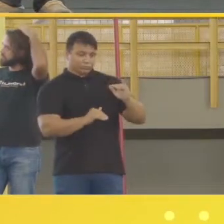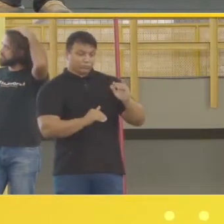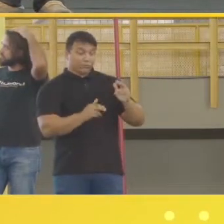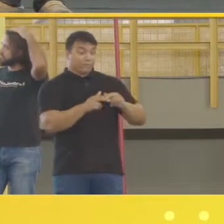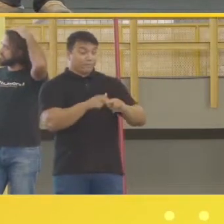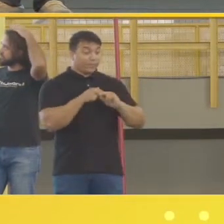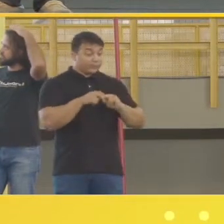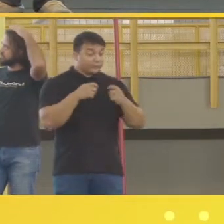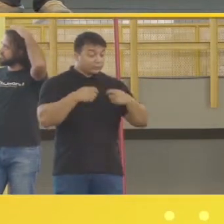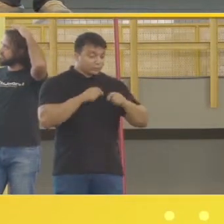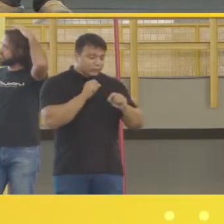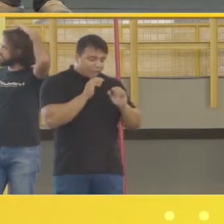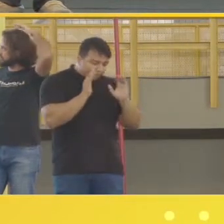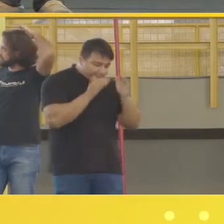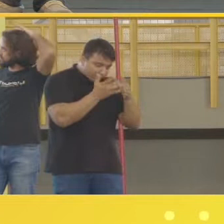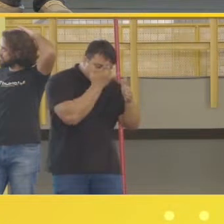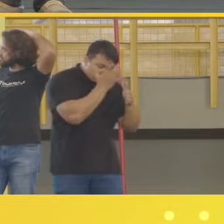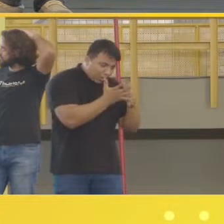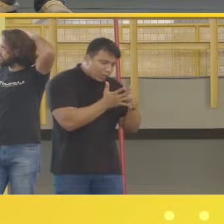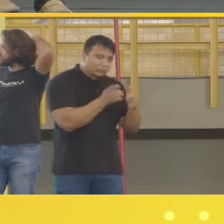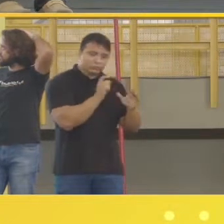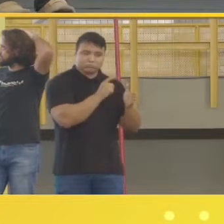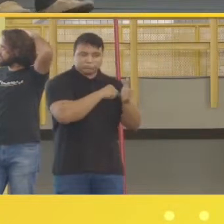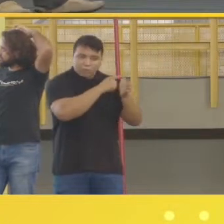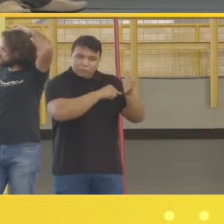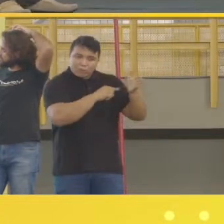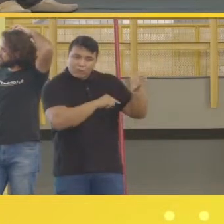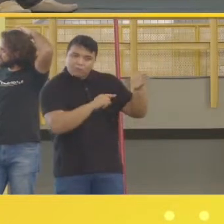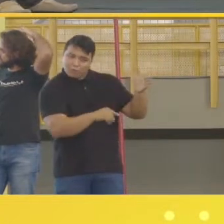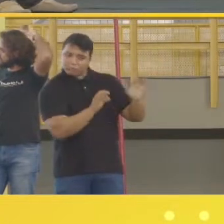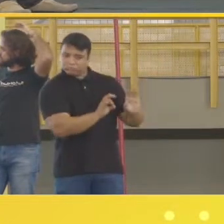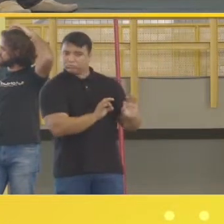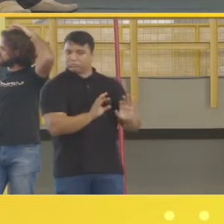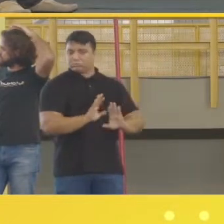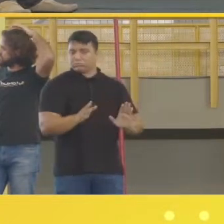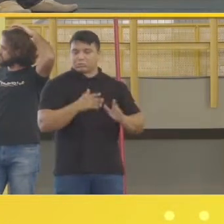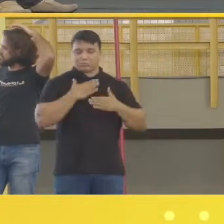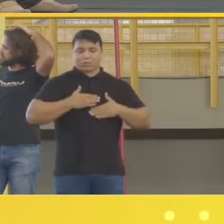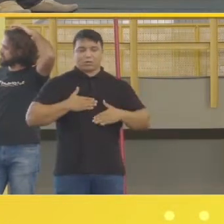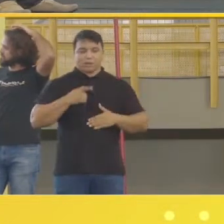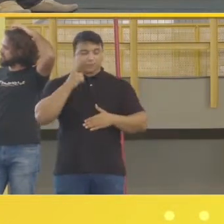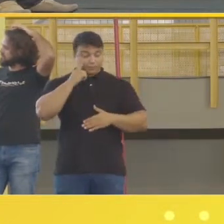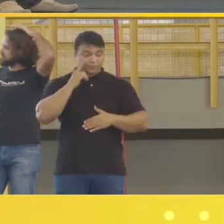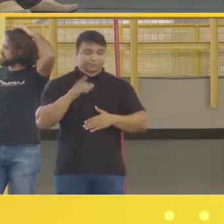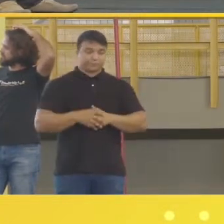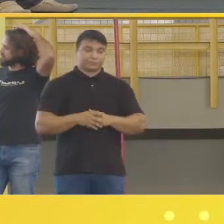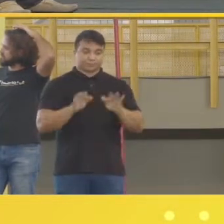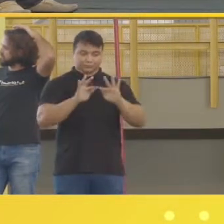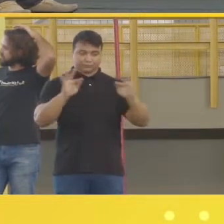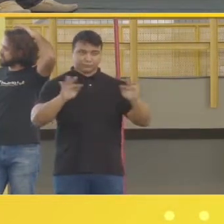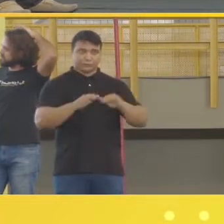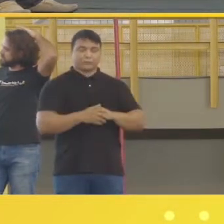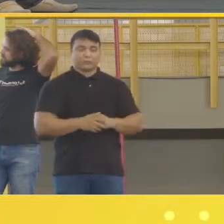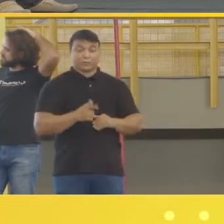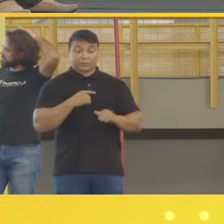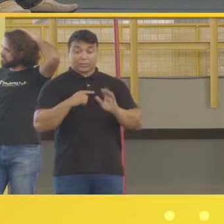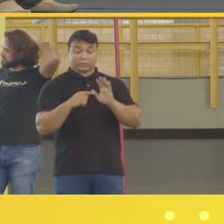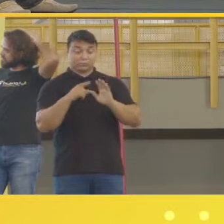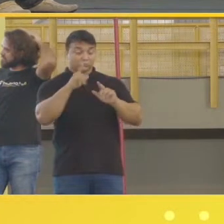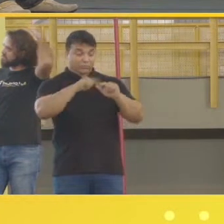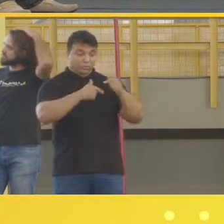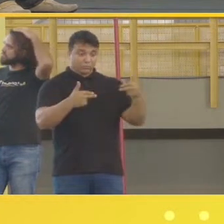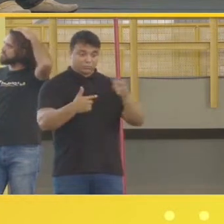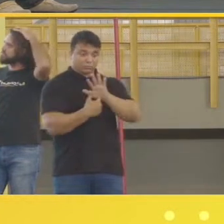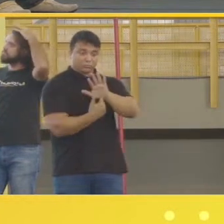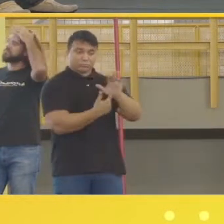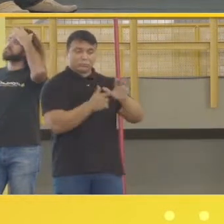que errar, erra as difíceis. Tá? Então olha só. Os fatos apresentados se relacionam ao processo